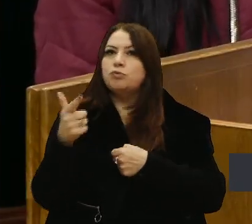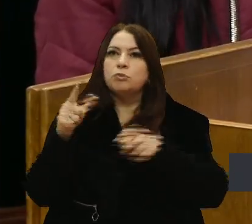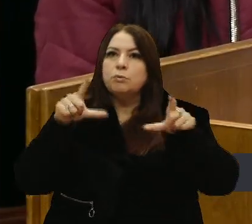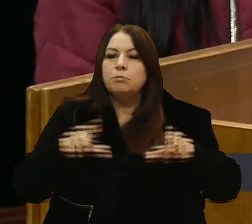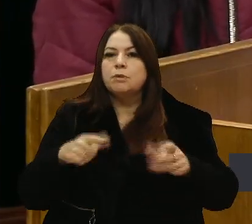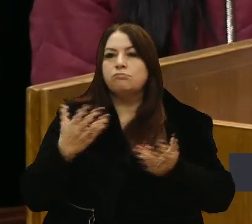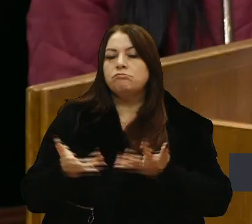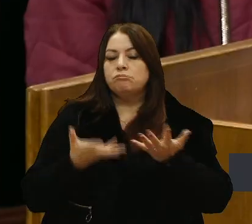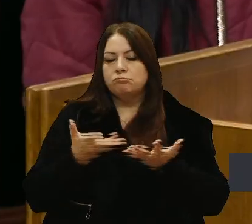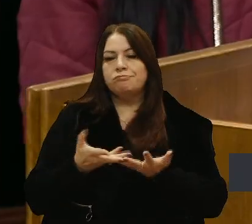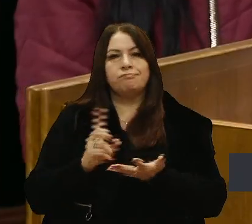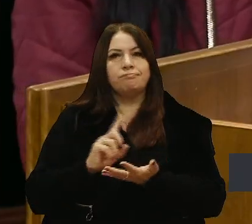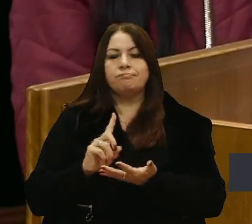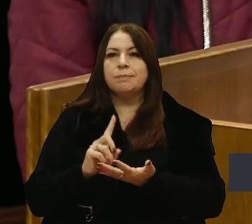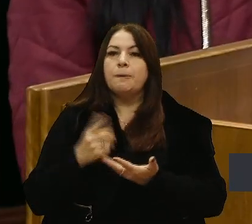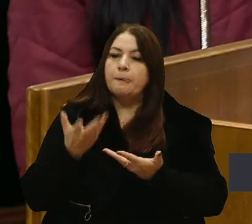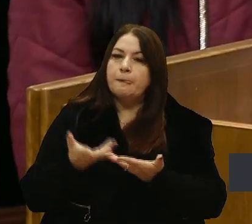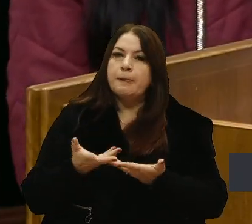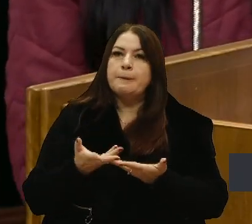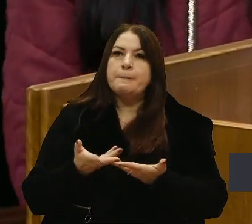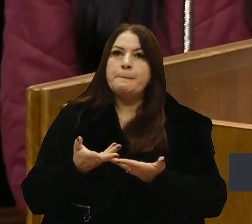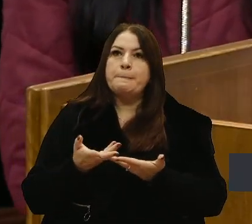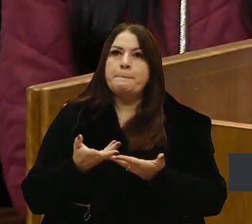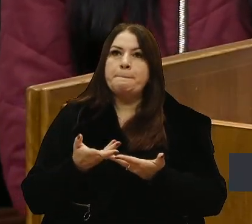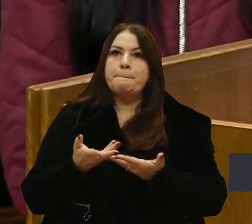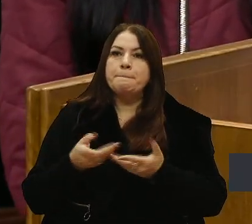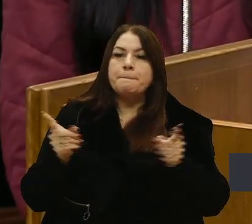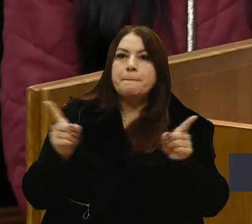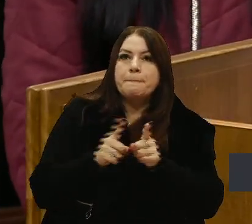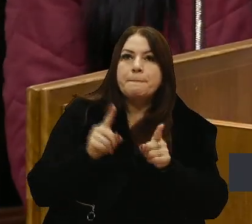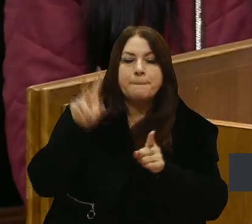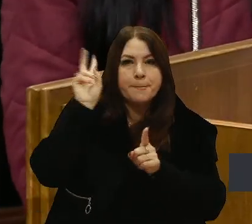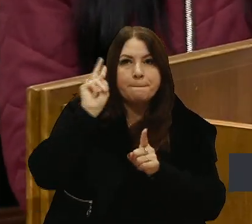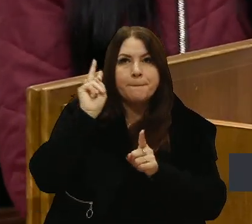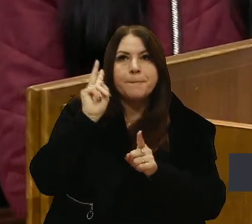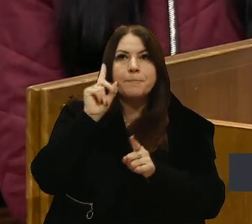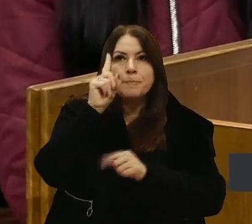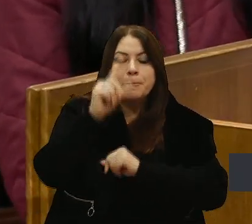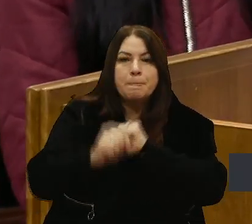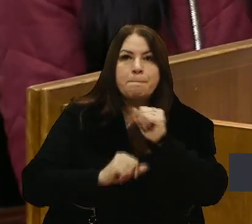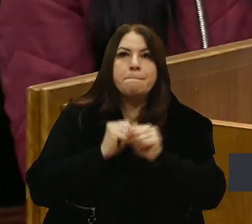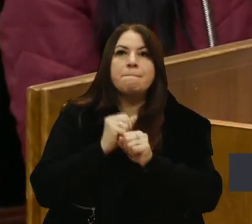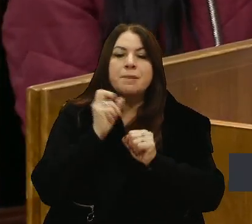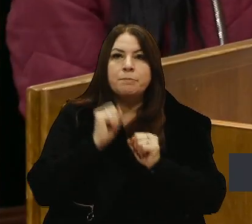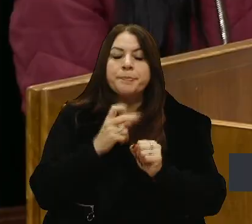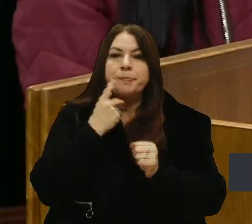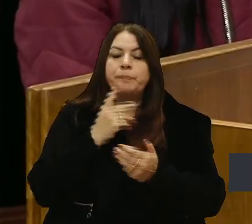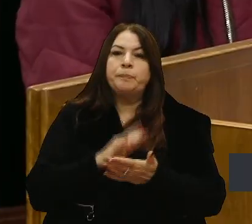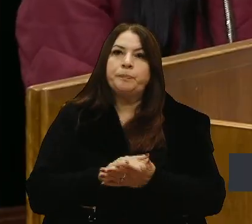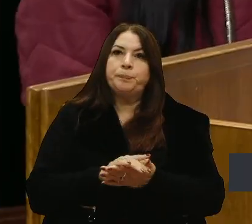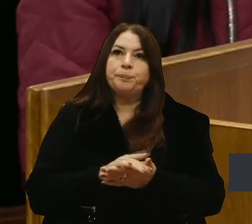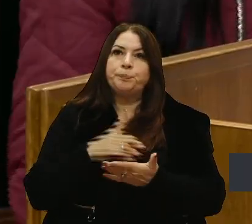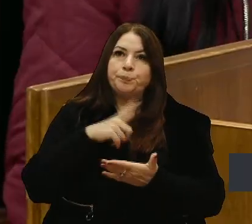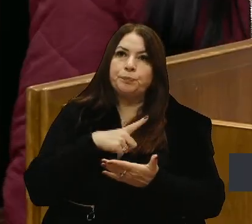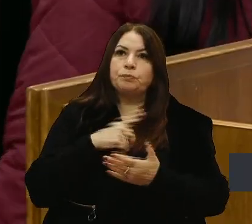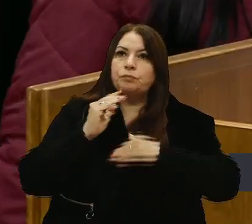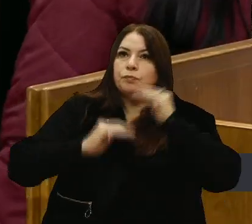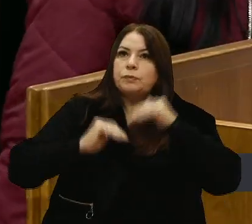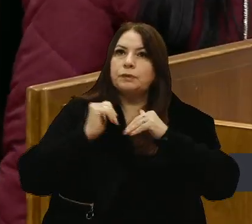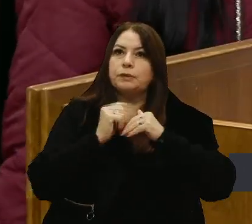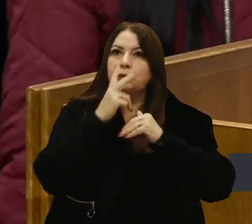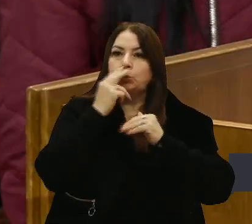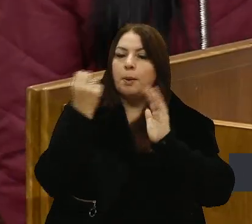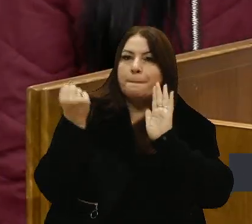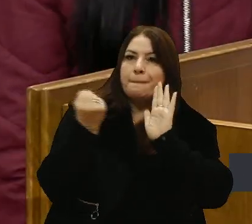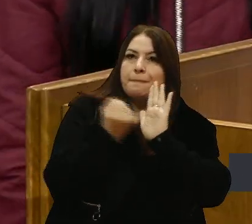espaço de atendimento. E na nossa curta história, né, nesse um ano, nós podemos dizer que temos construído como